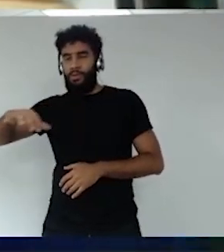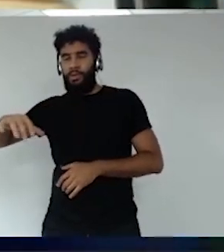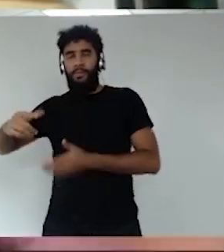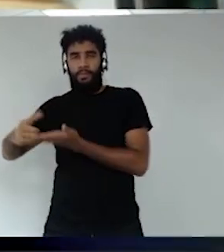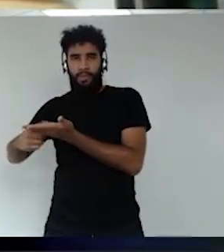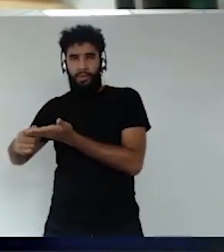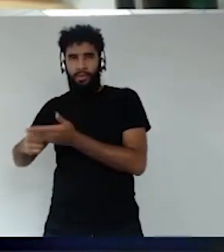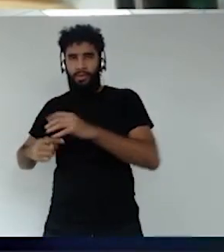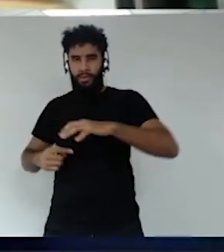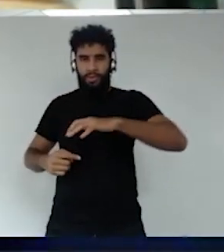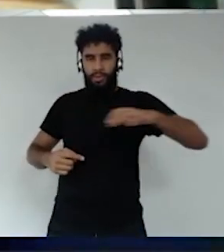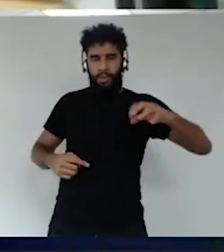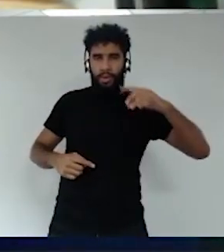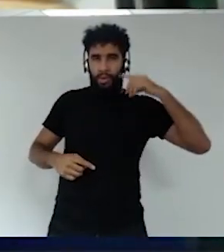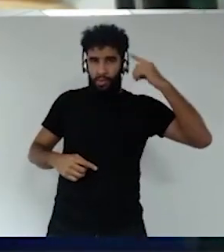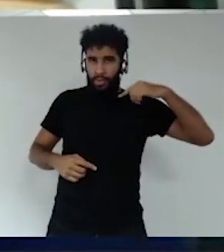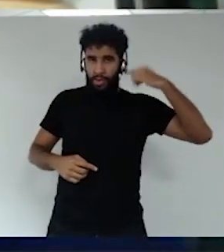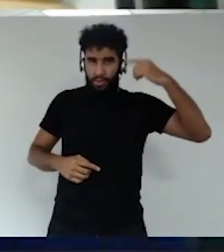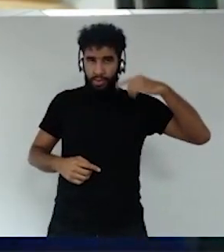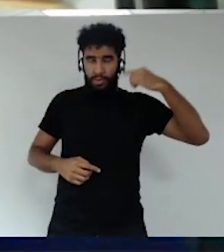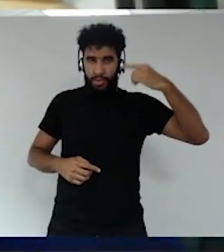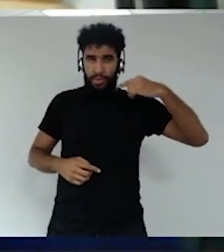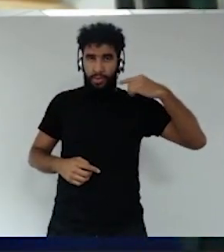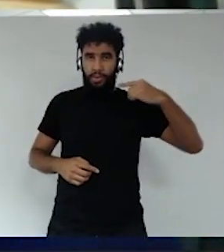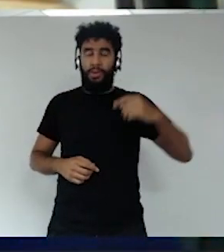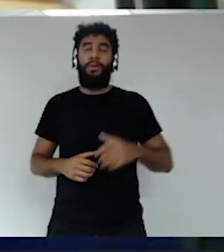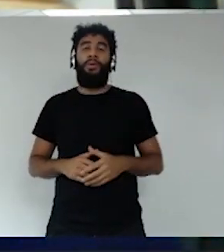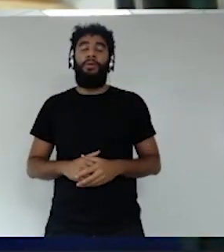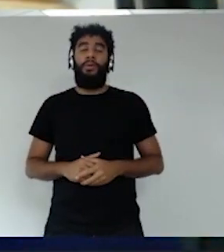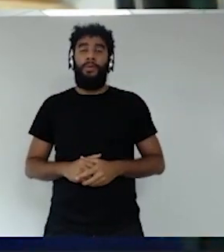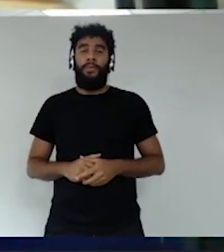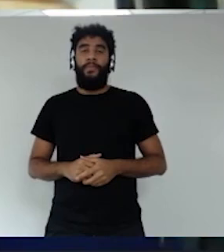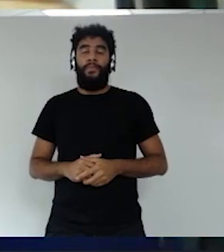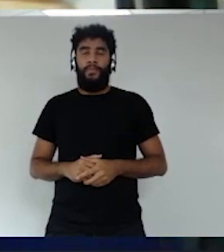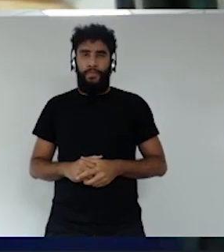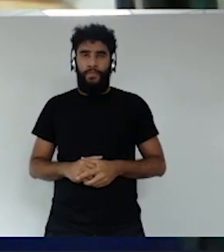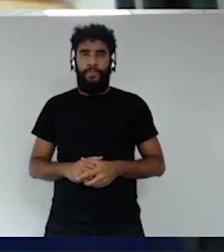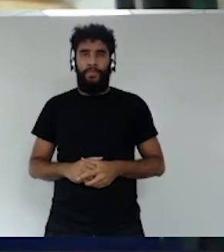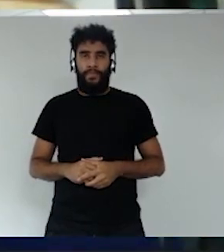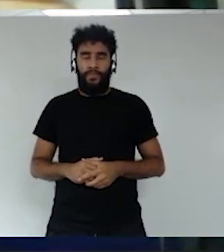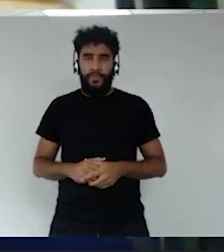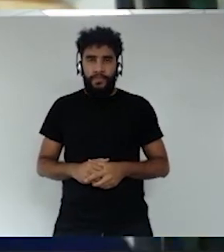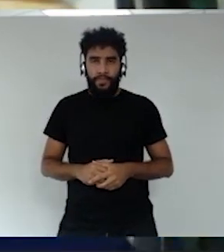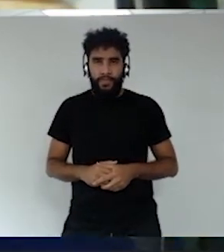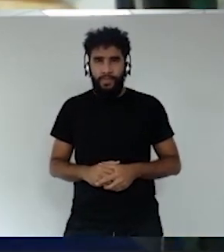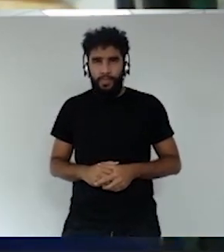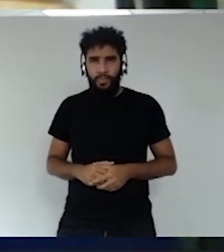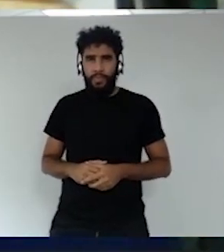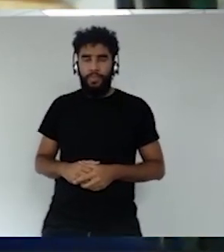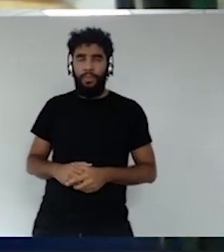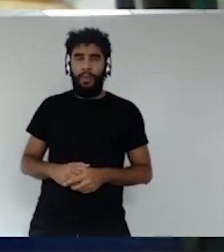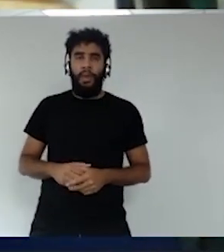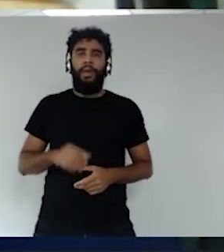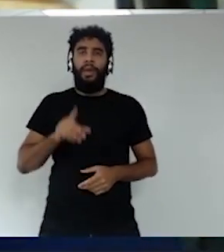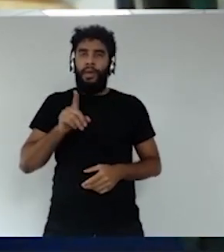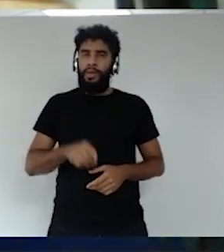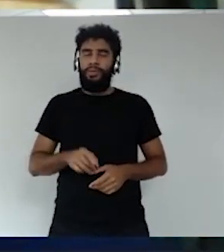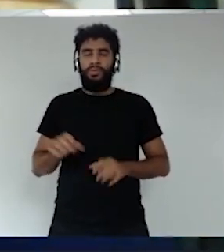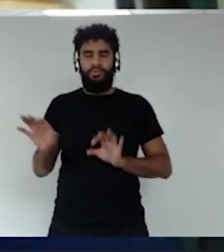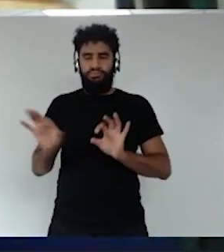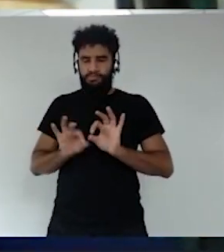mediador do espaço ou do momento onde atua como advogado, isto tudo